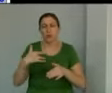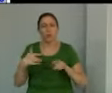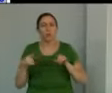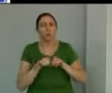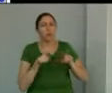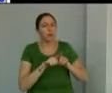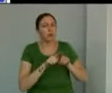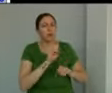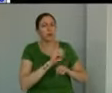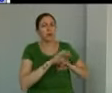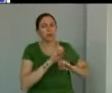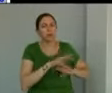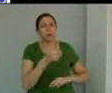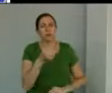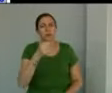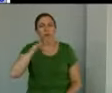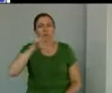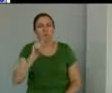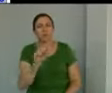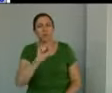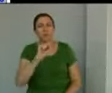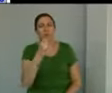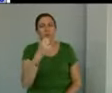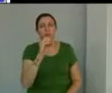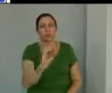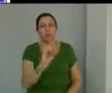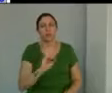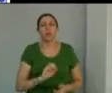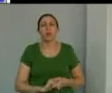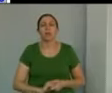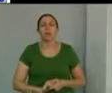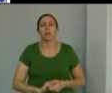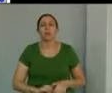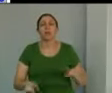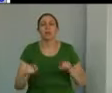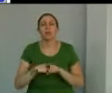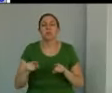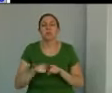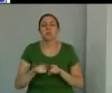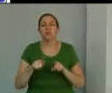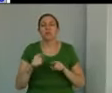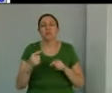mais 6.080.000. Um valor que vem do Fundo Especial do Petróleo, mais